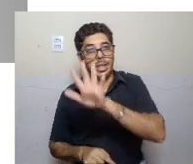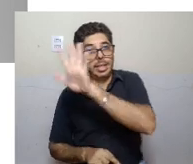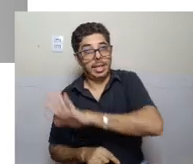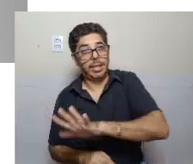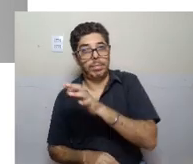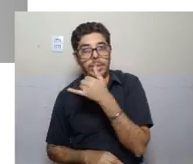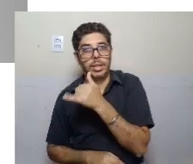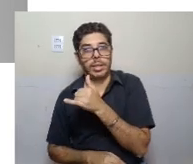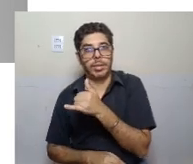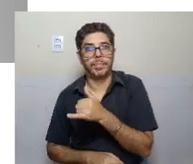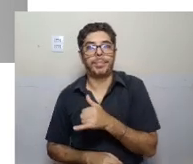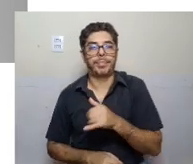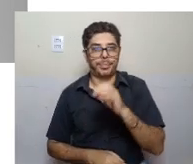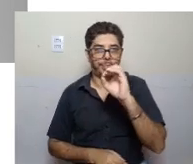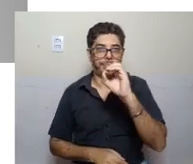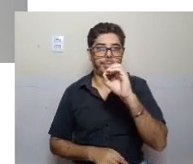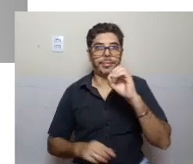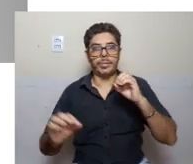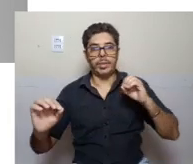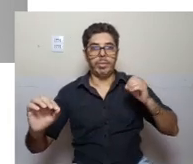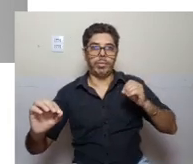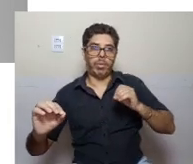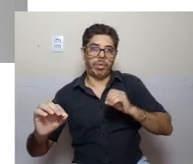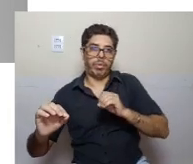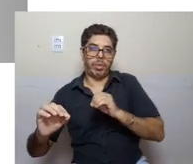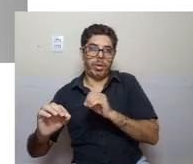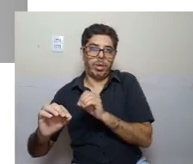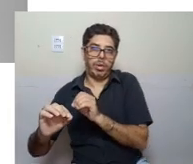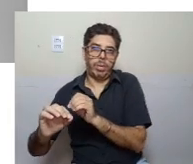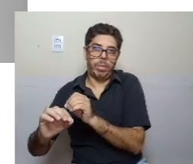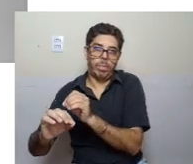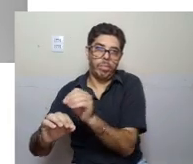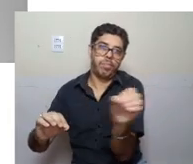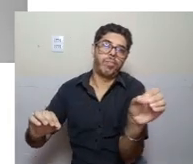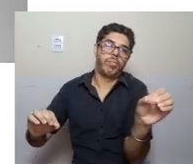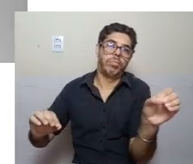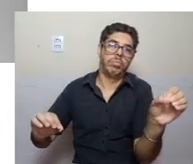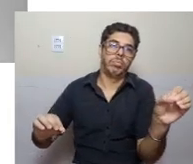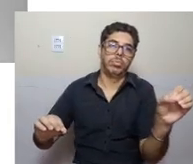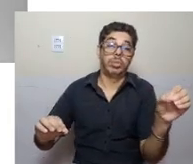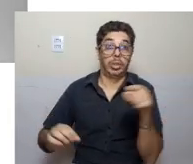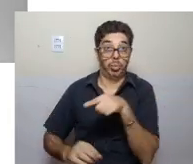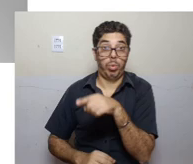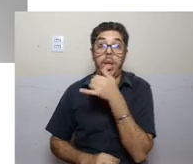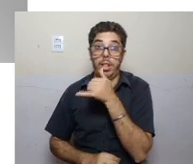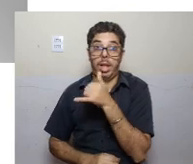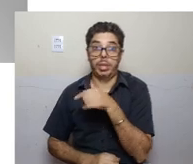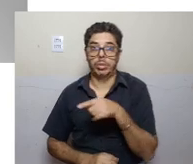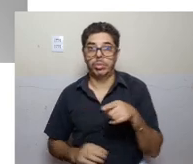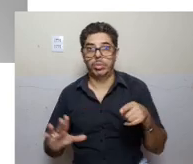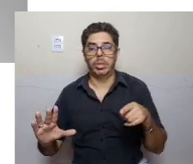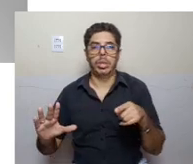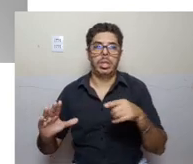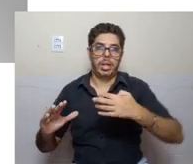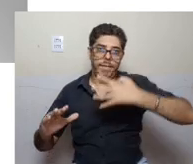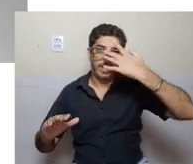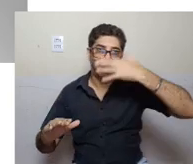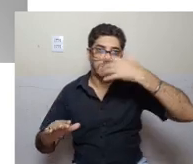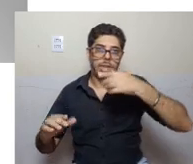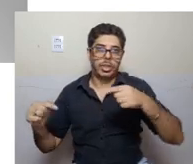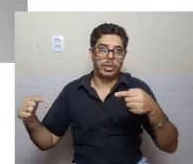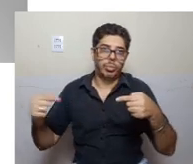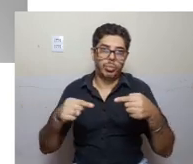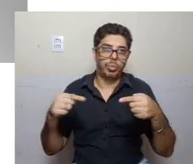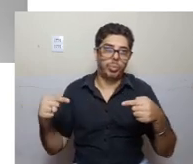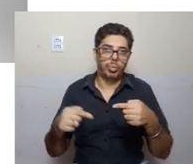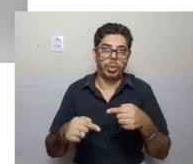uma carga positiva que se move numa direção perpendicular ao campo é desviada lateralmente, até que sua velocidade se